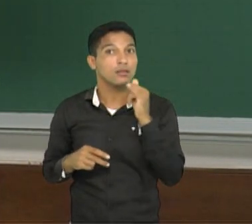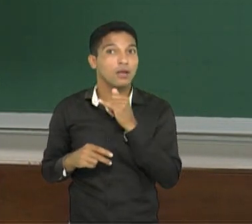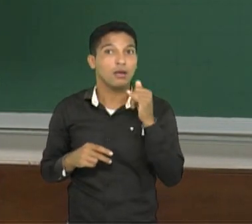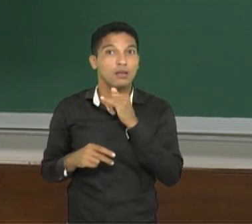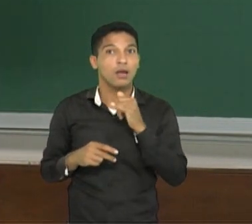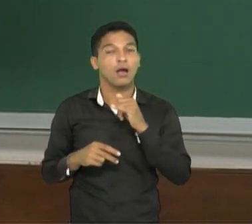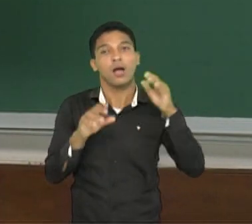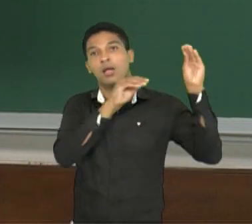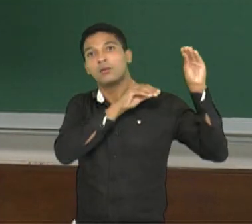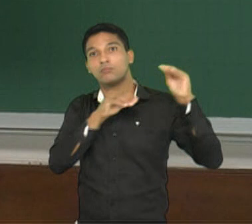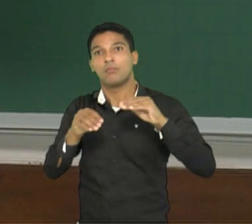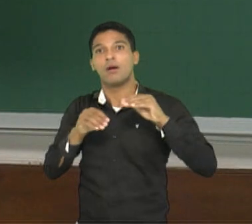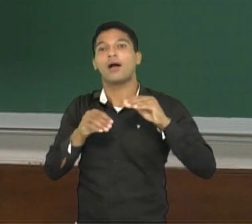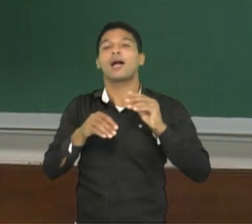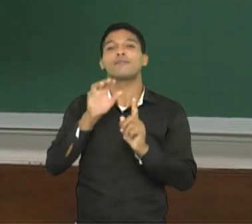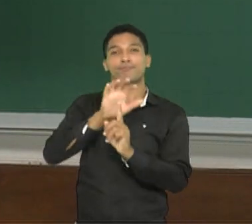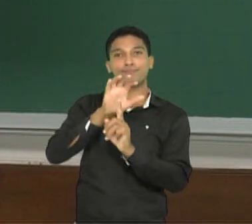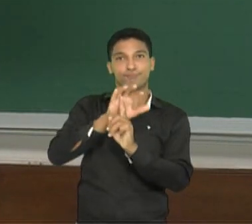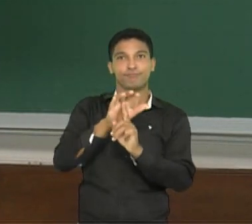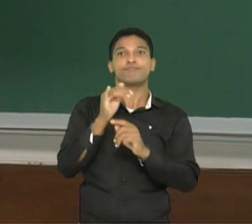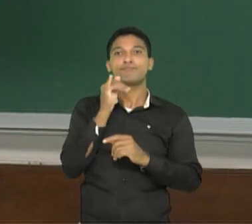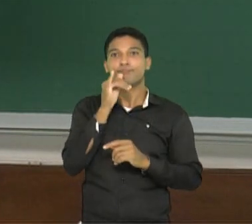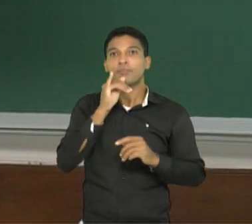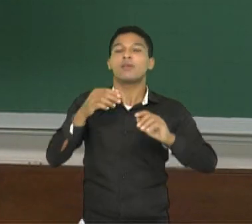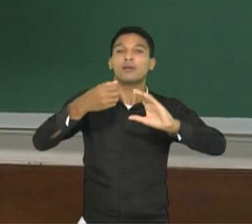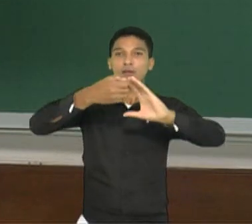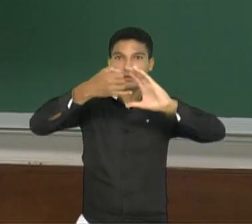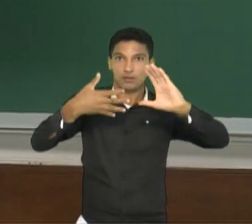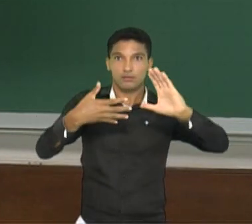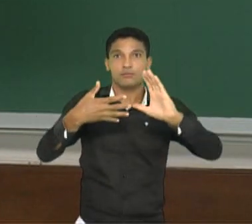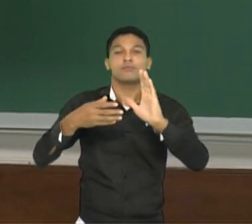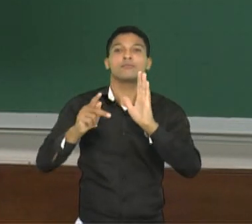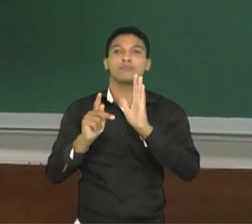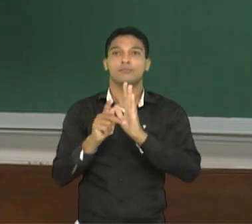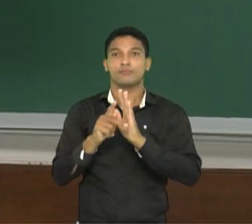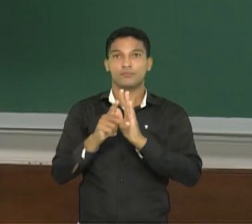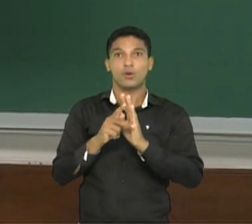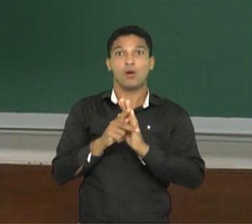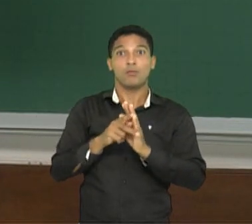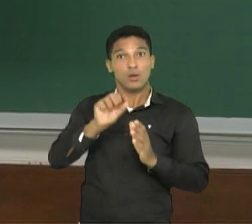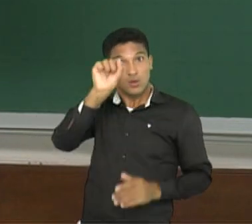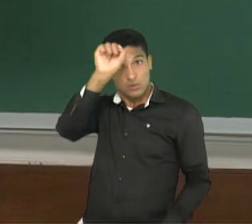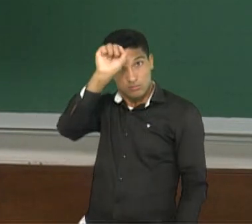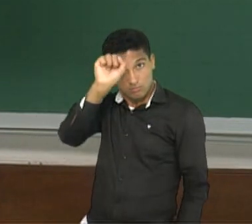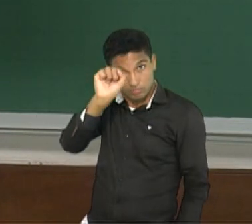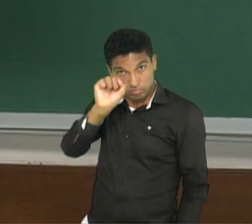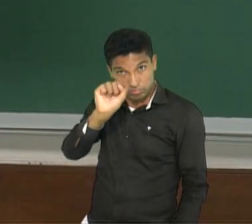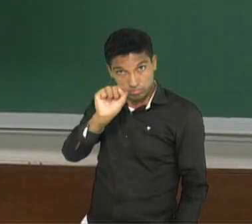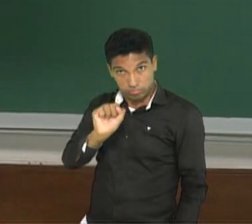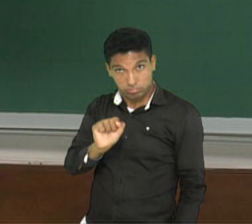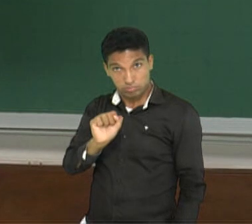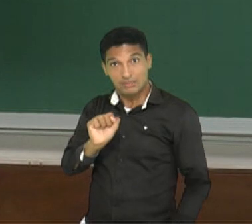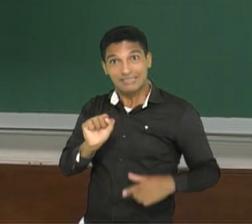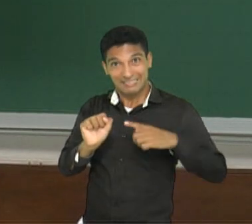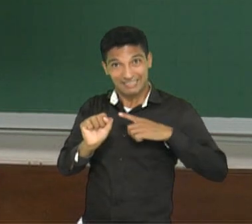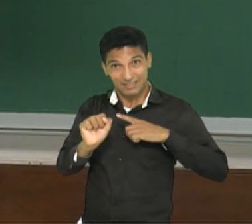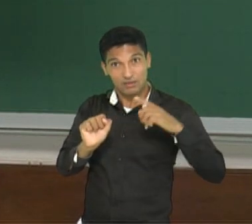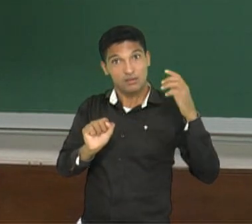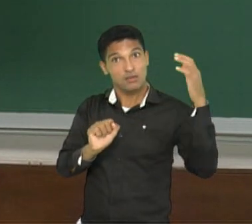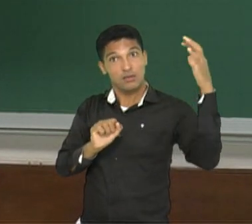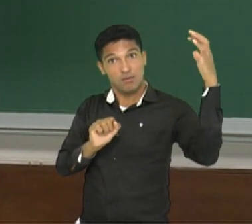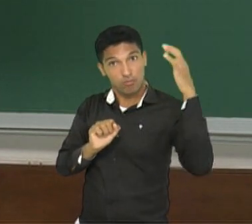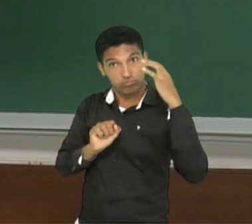região Sul. Então, outras características que a gente pode falar ali da região relacionadas a essa mistura de